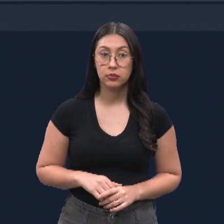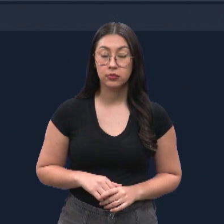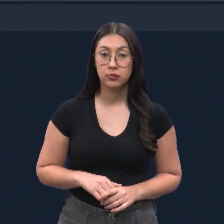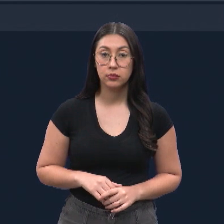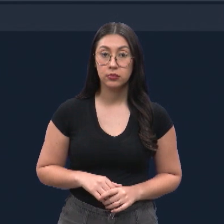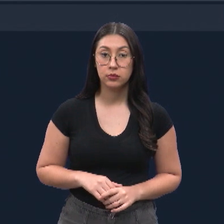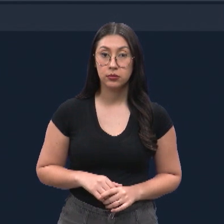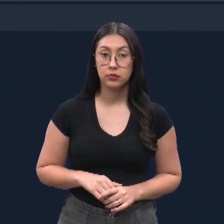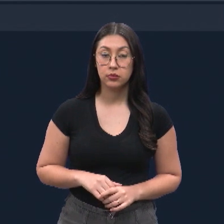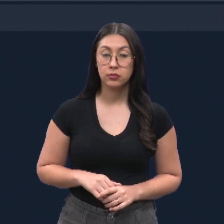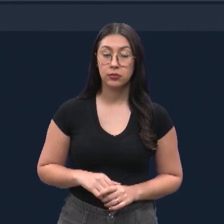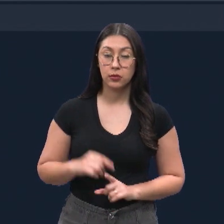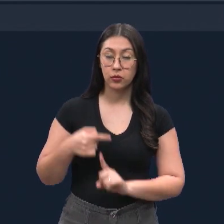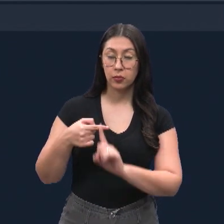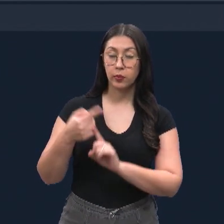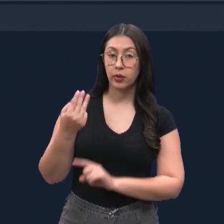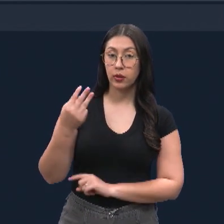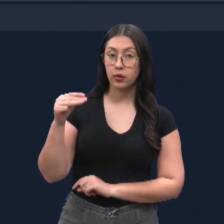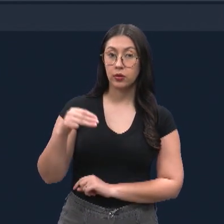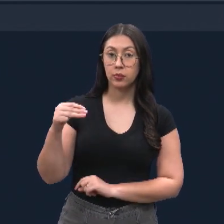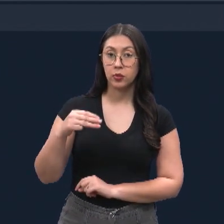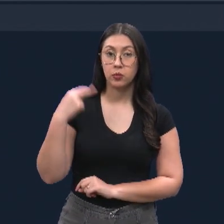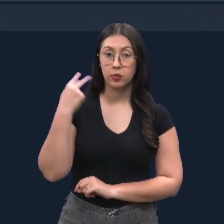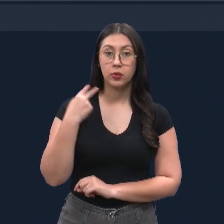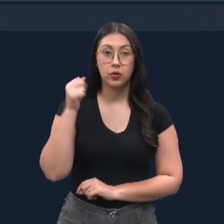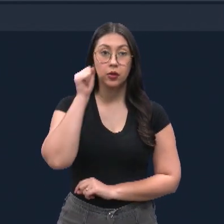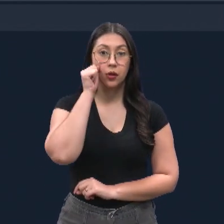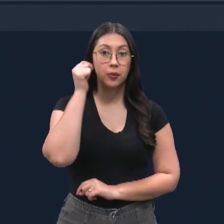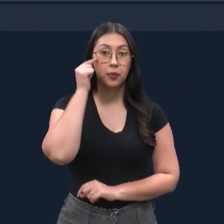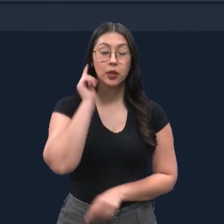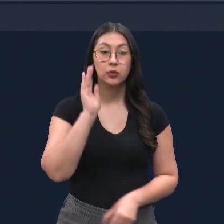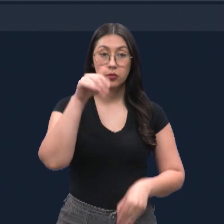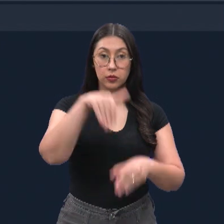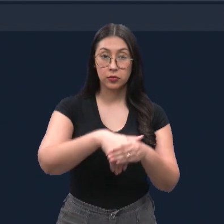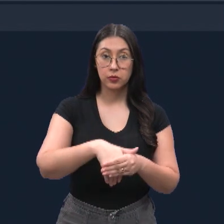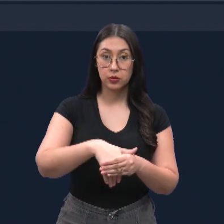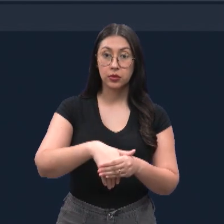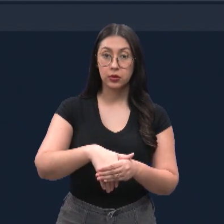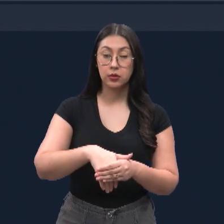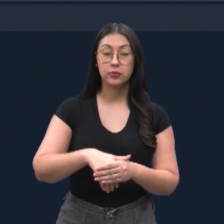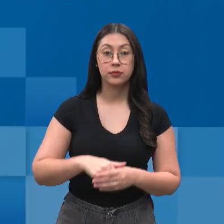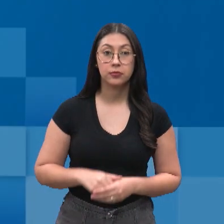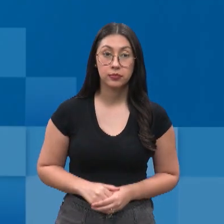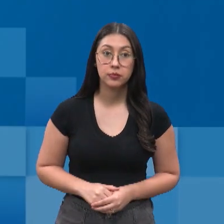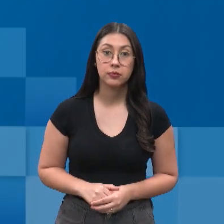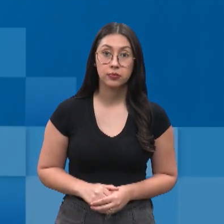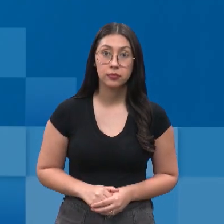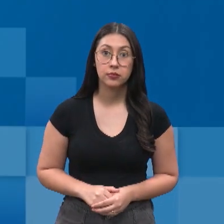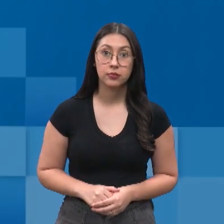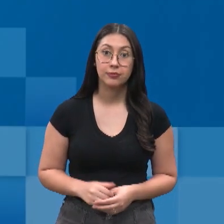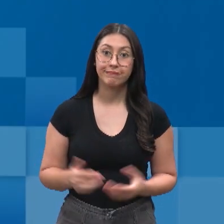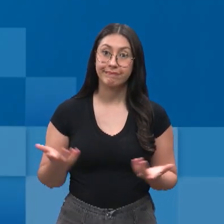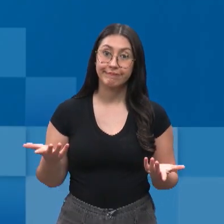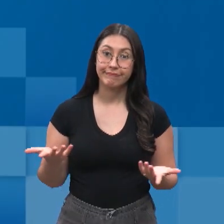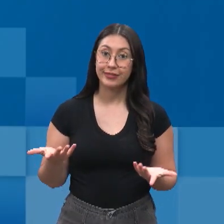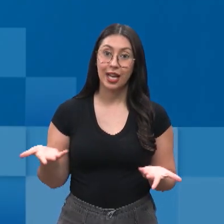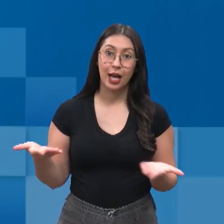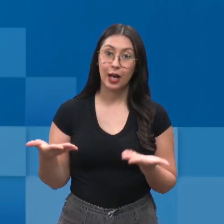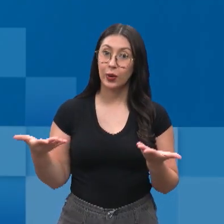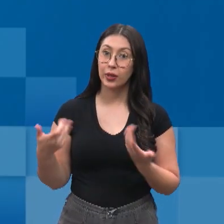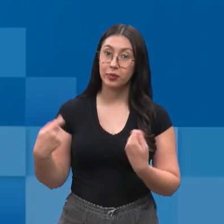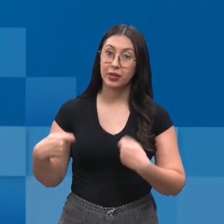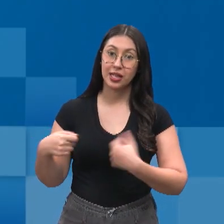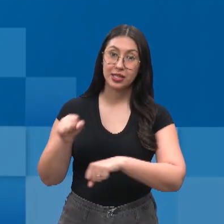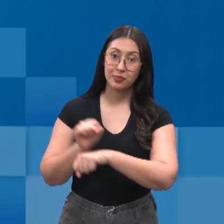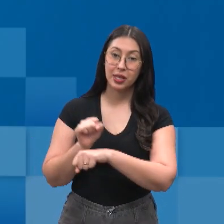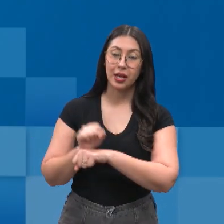Mais de 3 minutos para a vereadora Amélia Naomi para registrar seu voto. É que trava o sistema, vereadora. Agora, Vossa Excelência pode